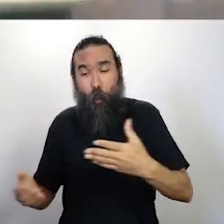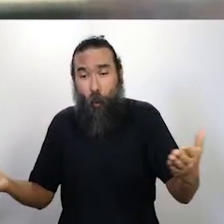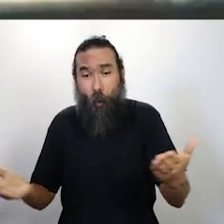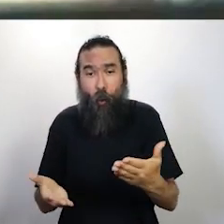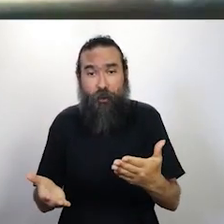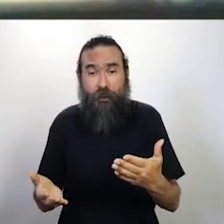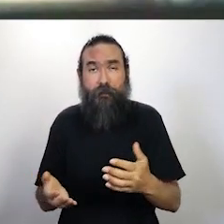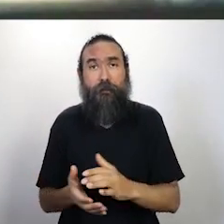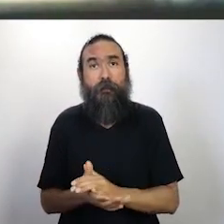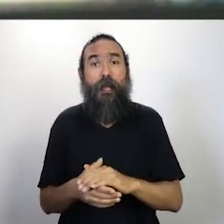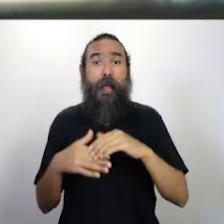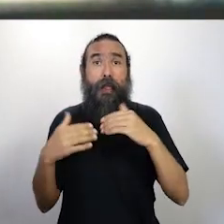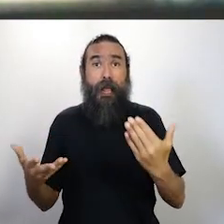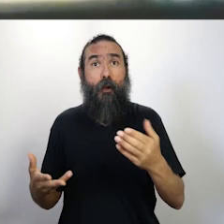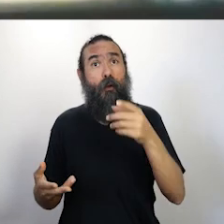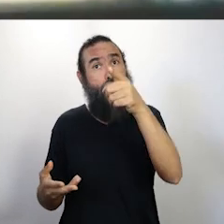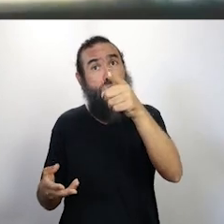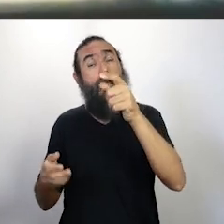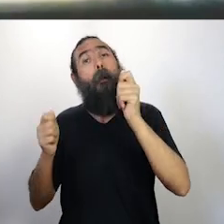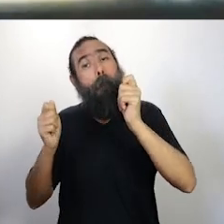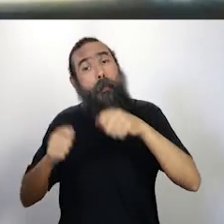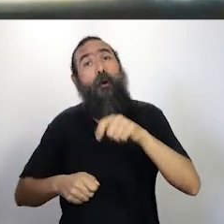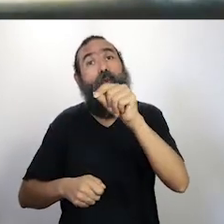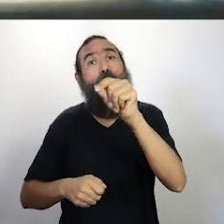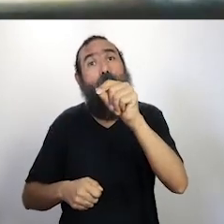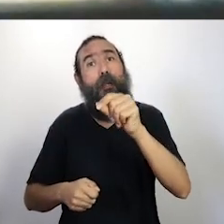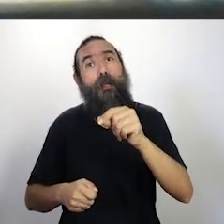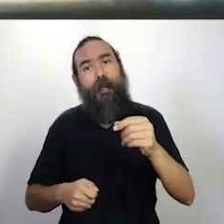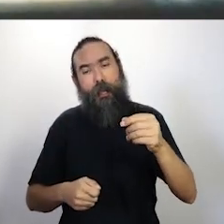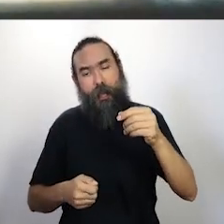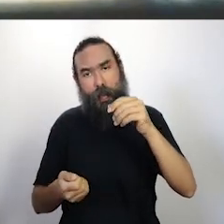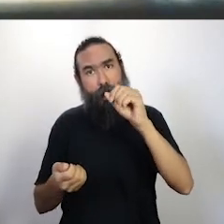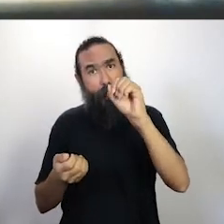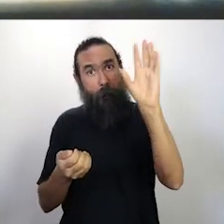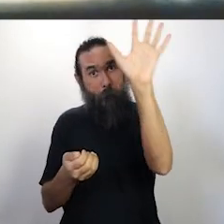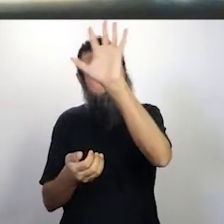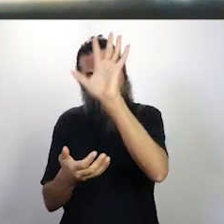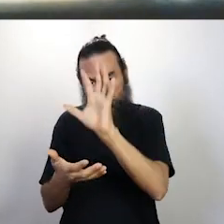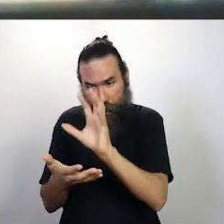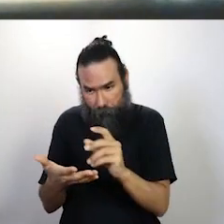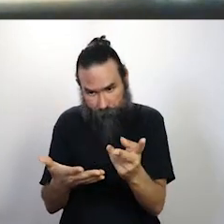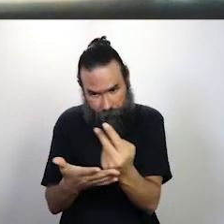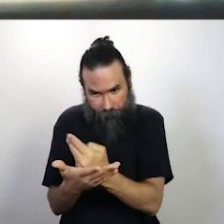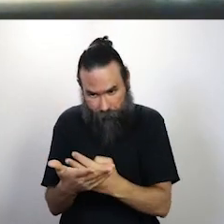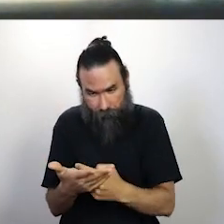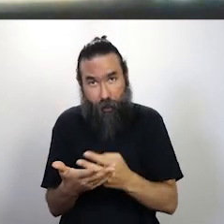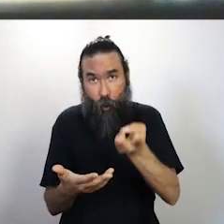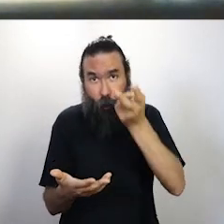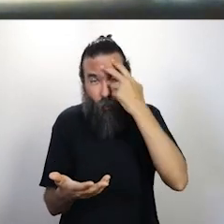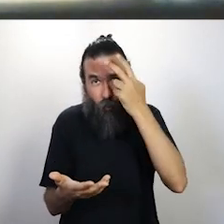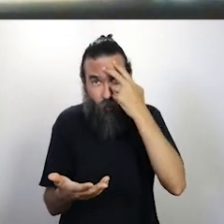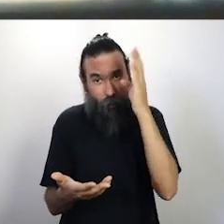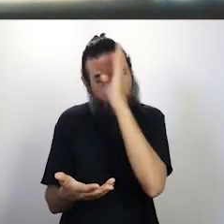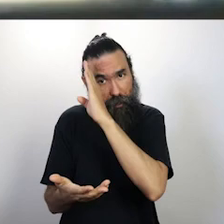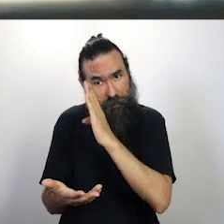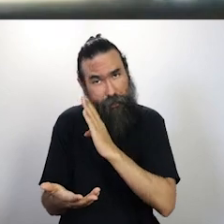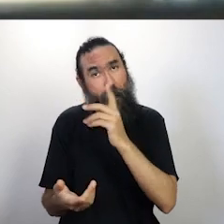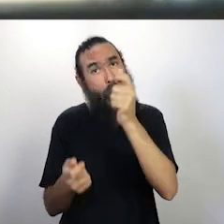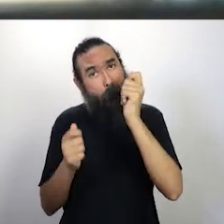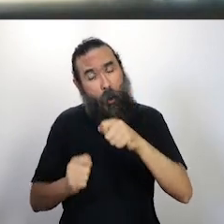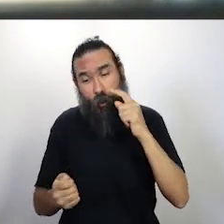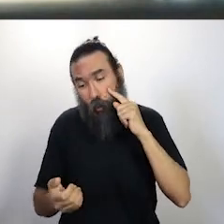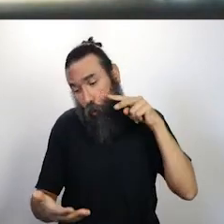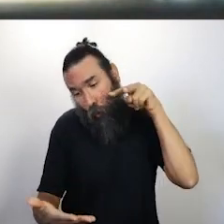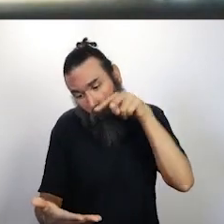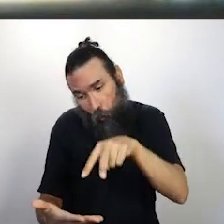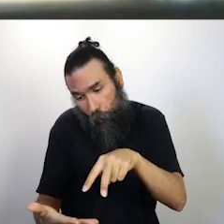de você usar o modelo do mapa da cultura ele está vigente eu vou colocar o link aqui se você não tem a cartilha da Benedita está